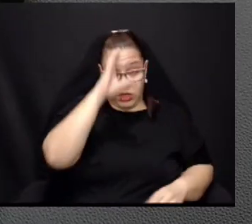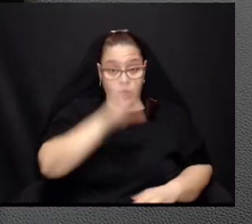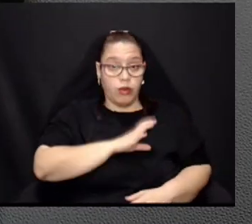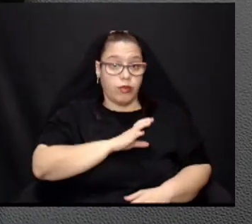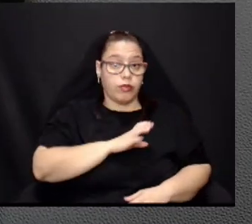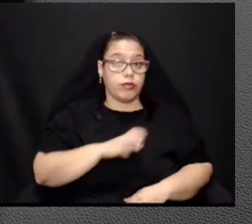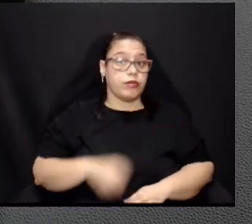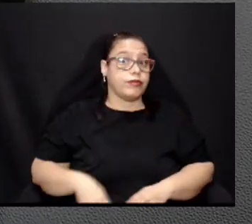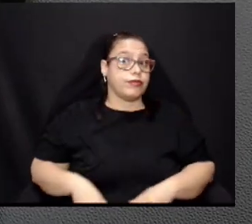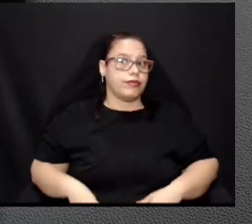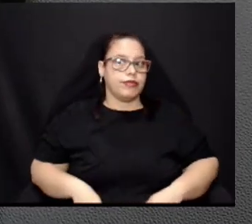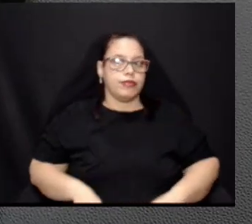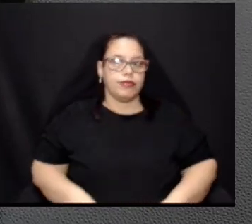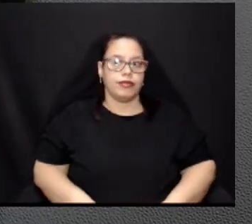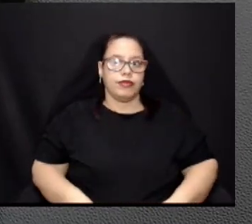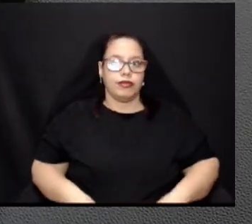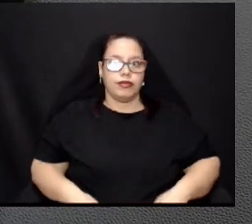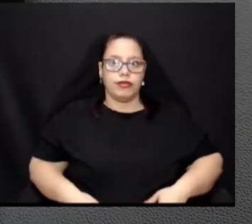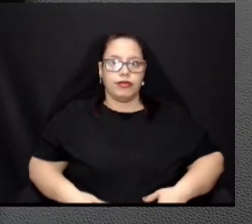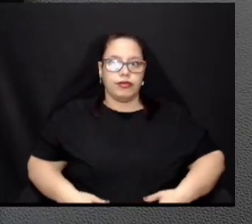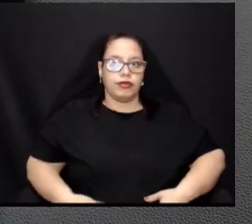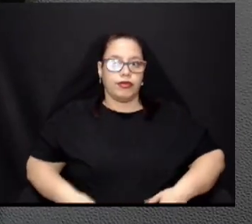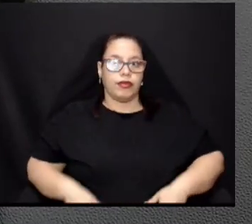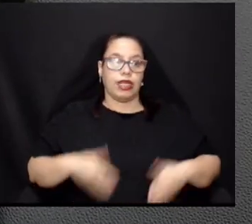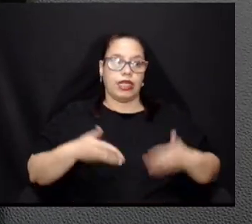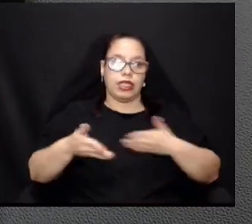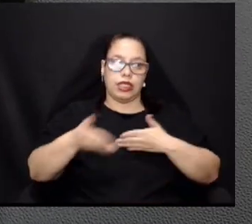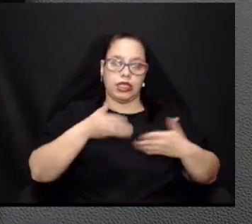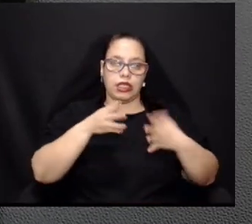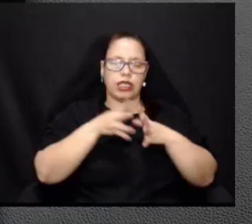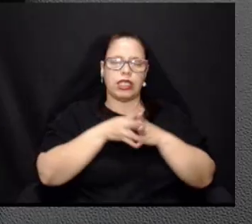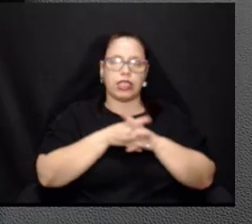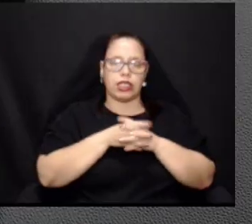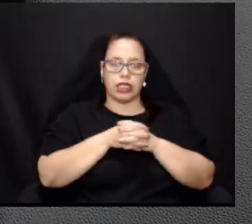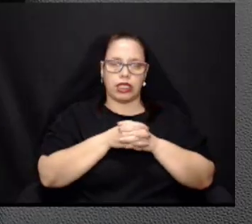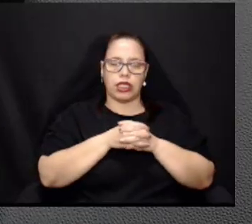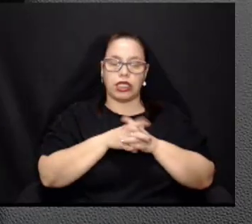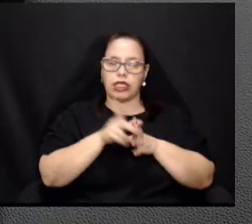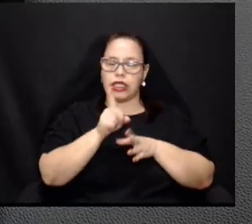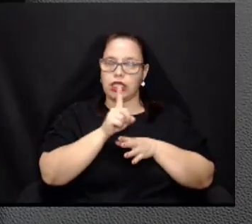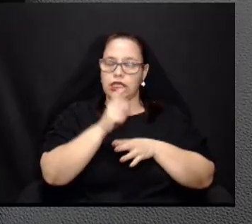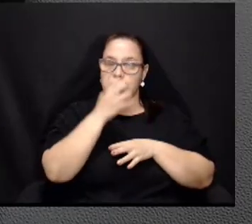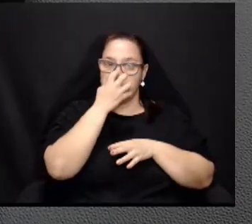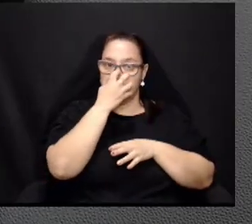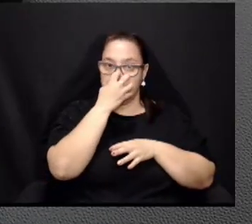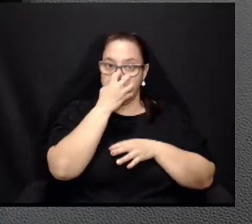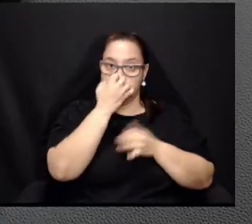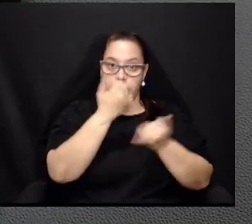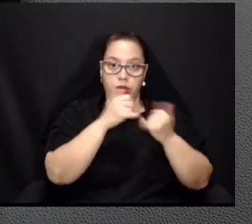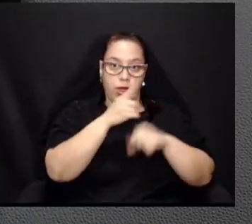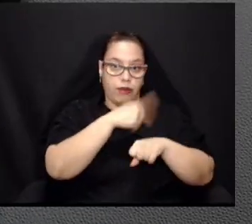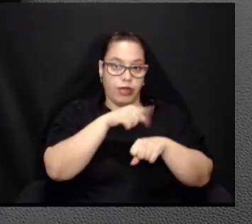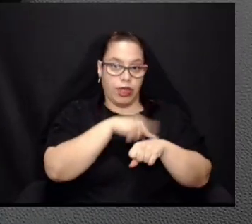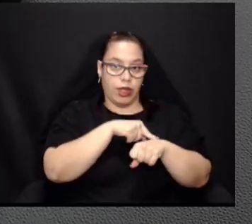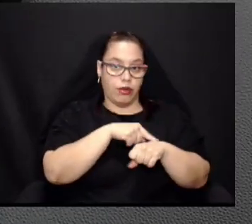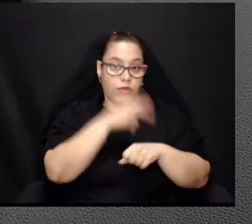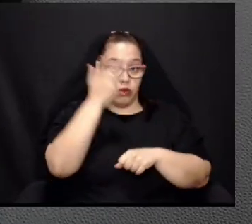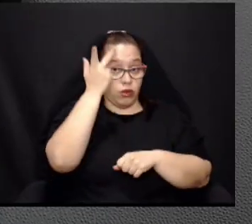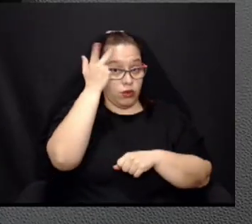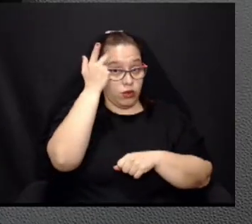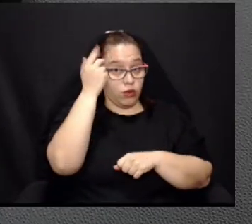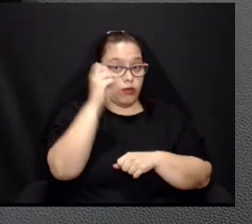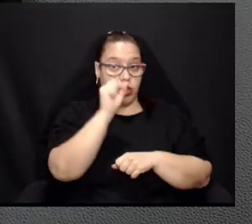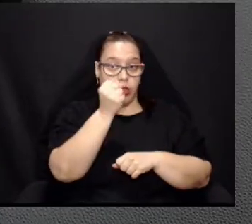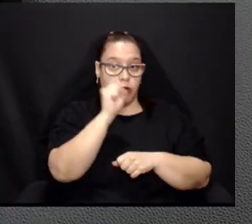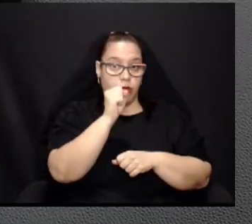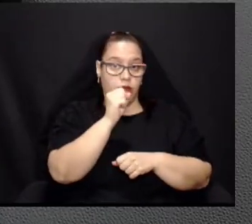Então, a dinâmica lá não é uma dinâmica, a gente brinca, não é um horário comercial comum, das 8 às 18.